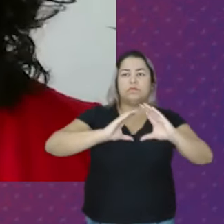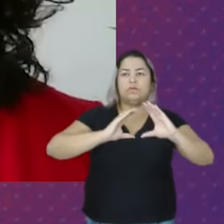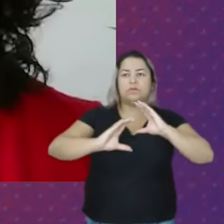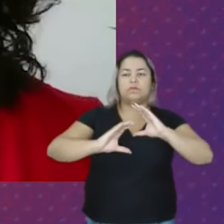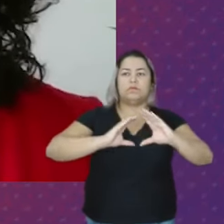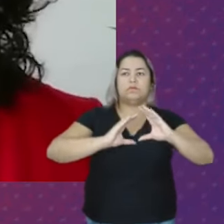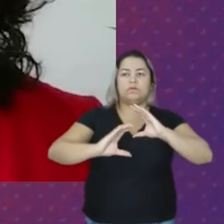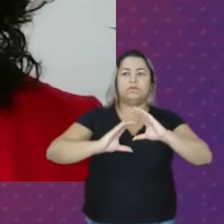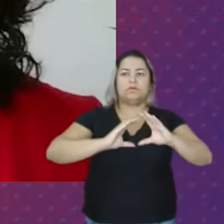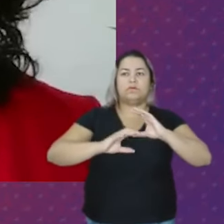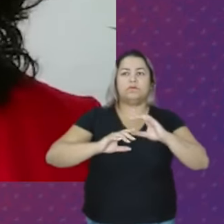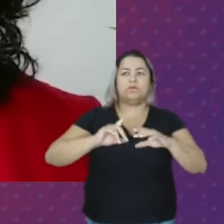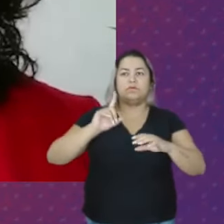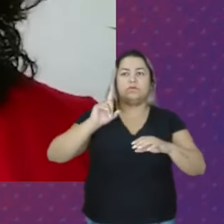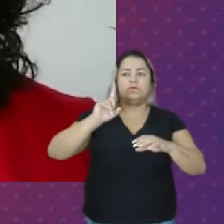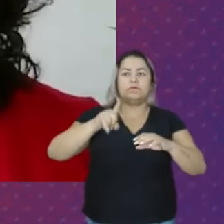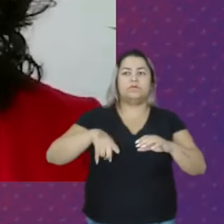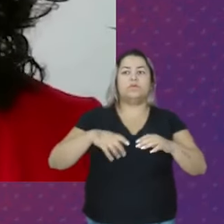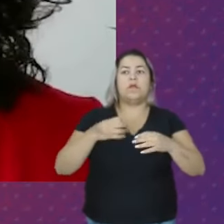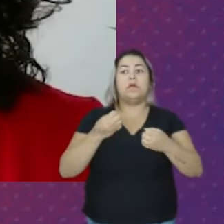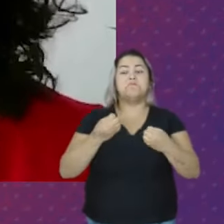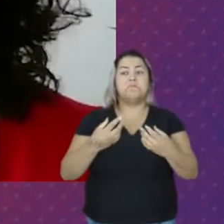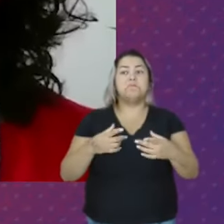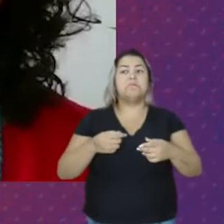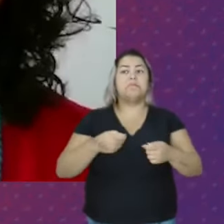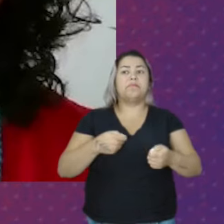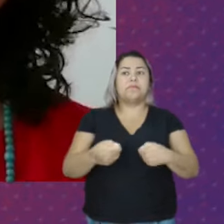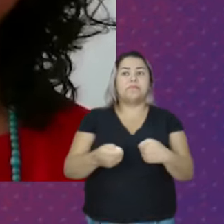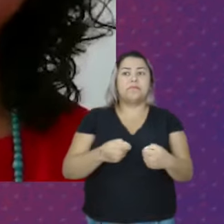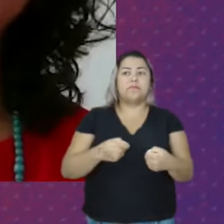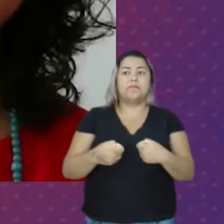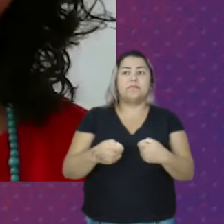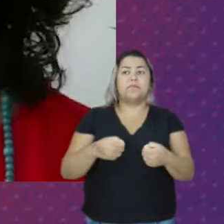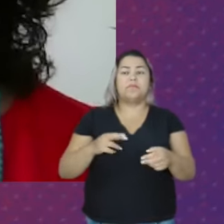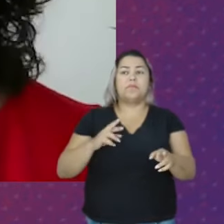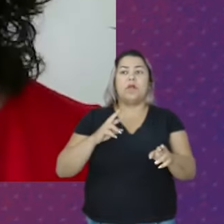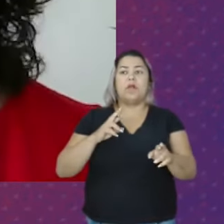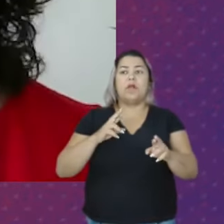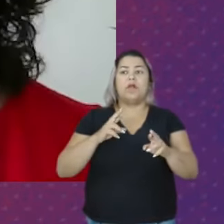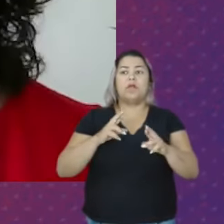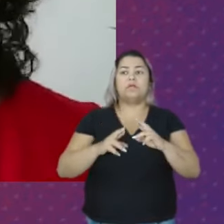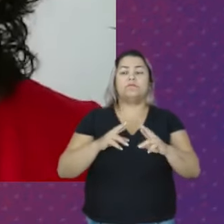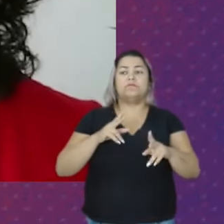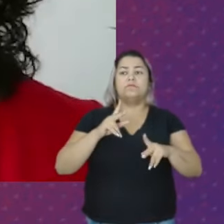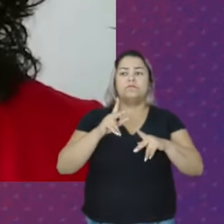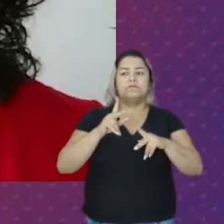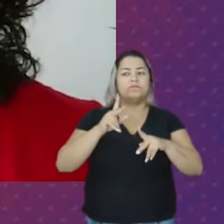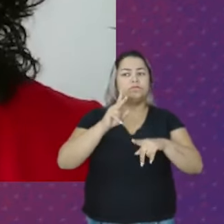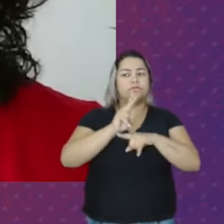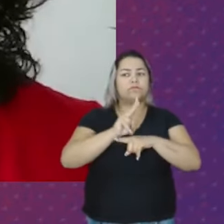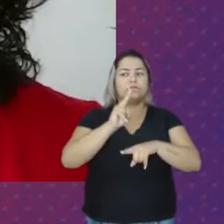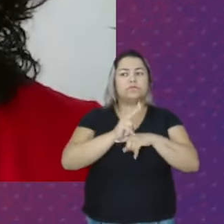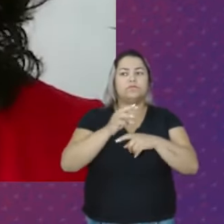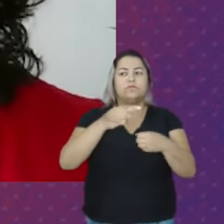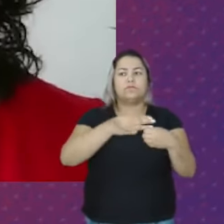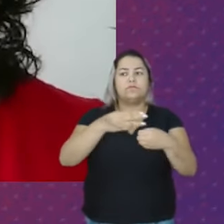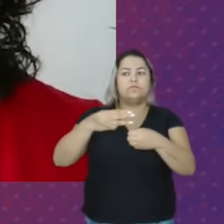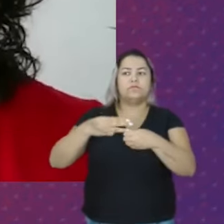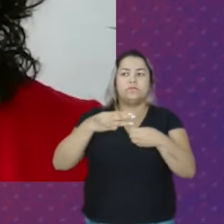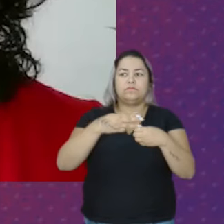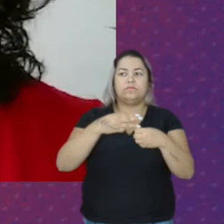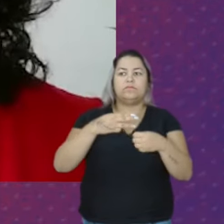dessa, esteja muito bem articulado com a rede de proteção do seu município. A rede